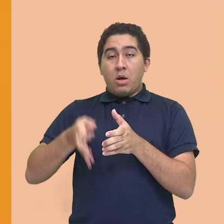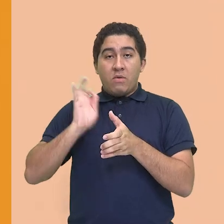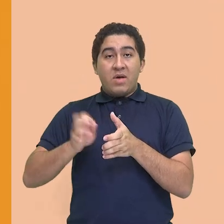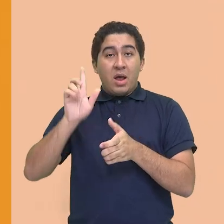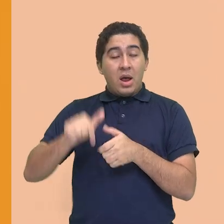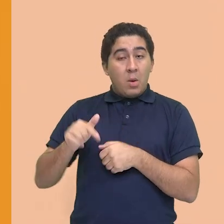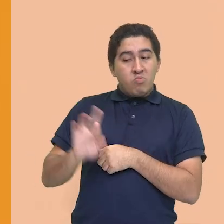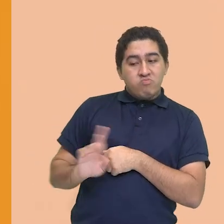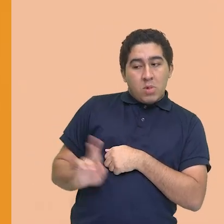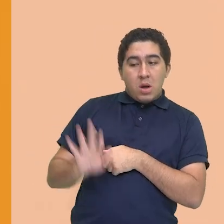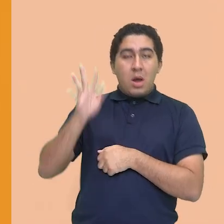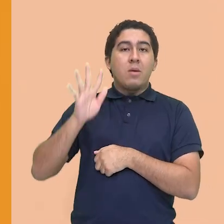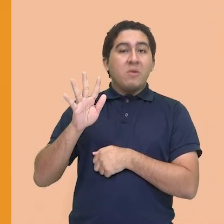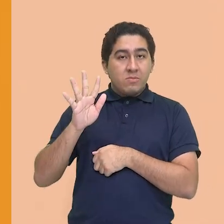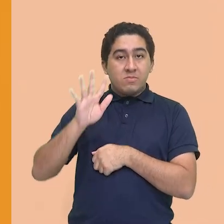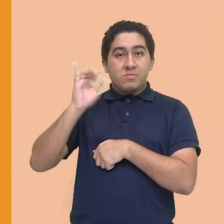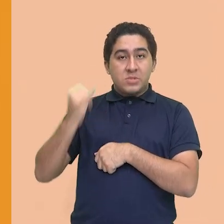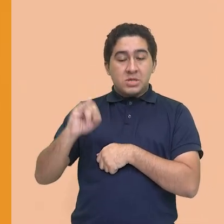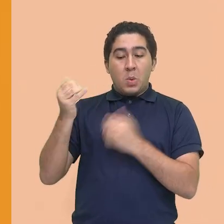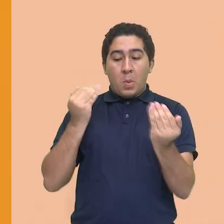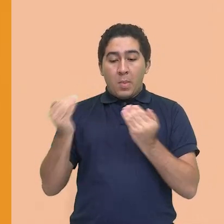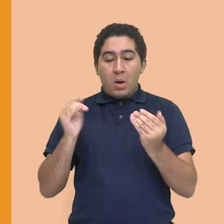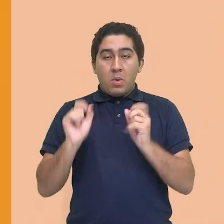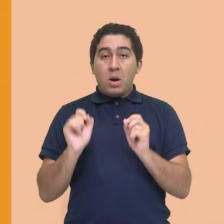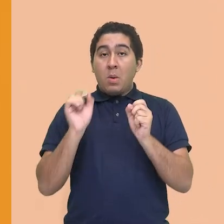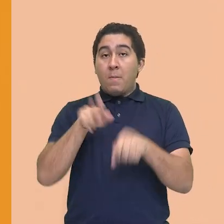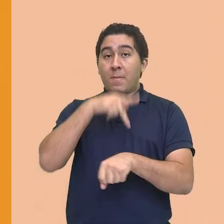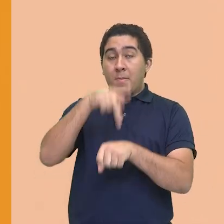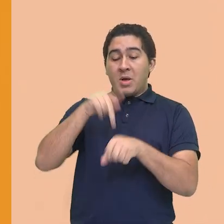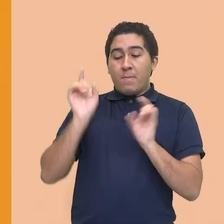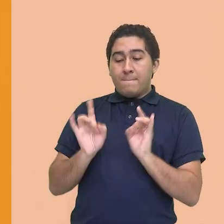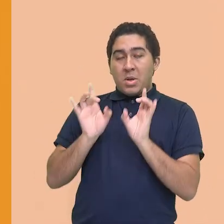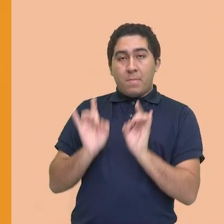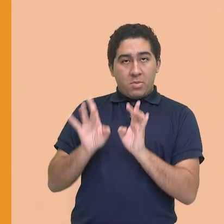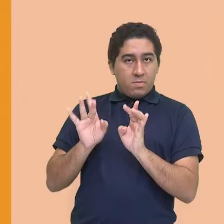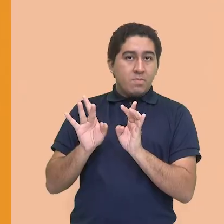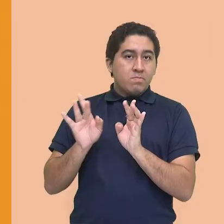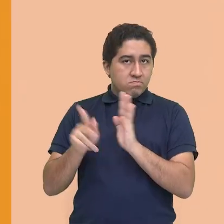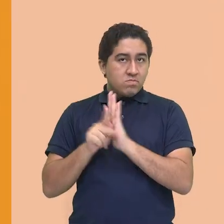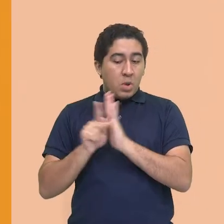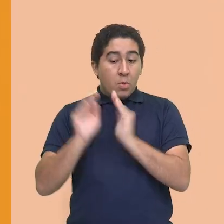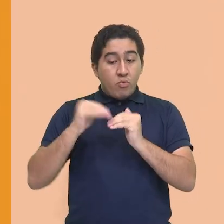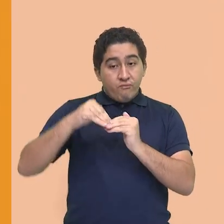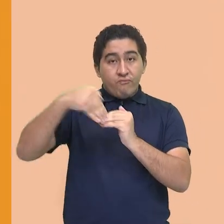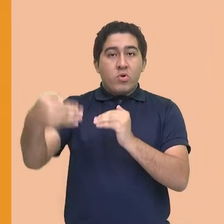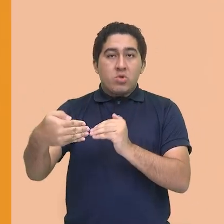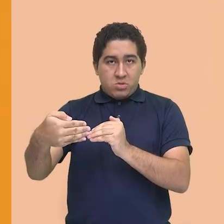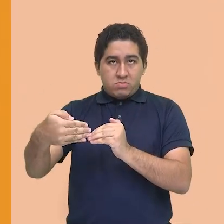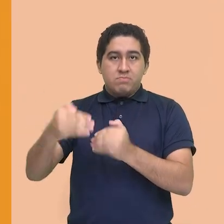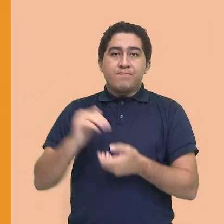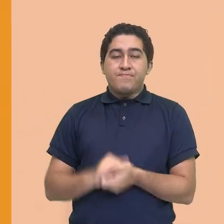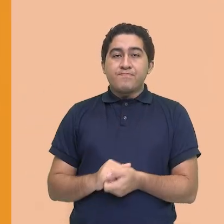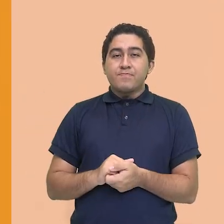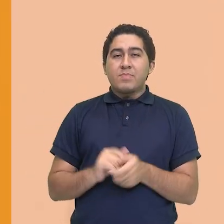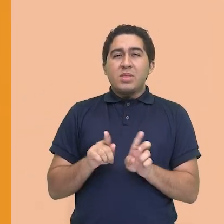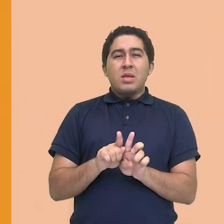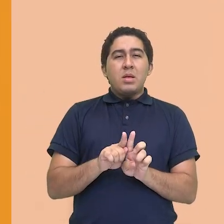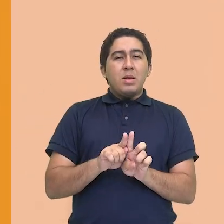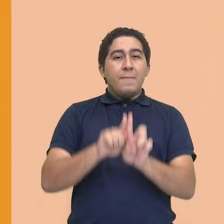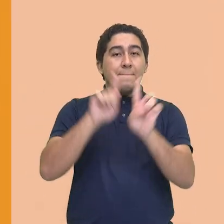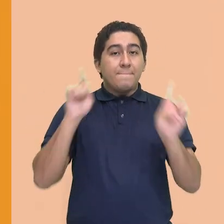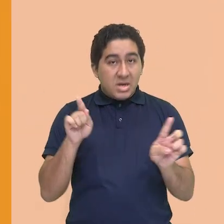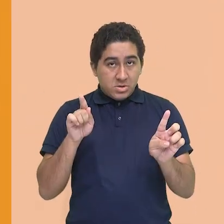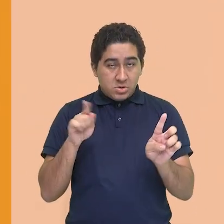mais valorizado no que tange ali às exportações para o mercado externo. Mas a gente